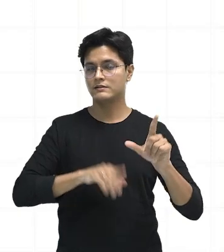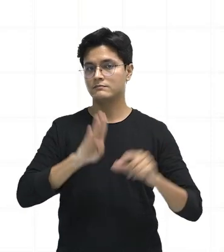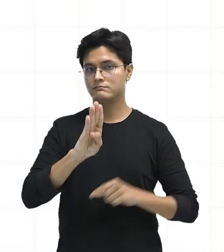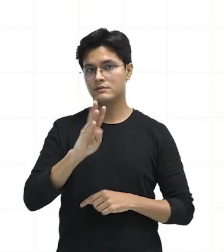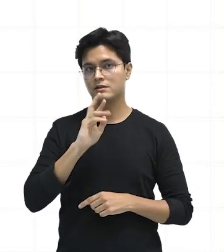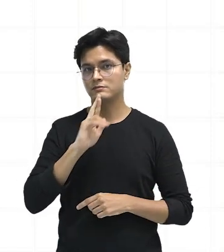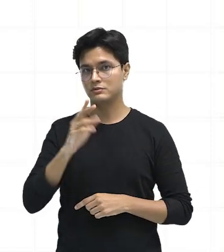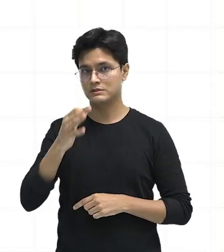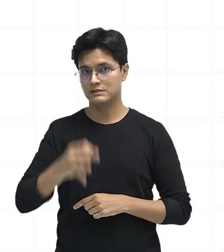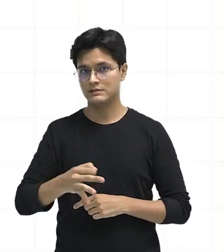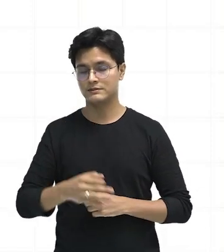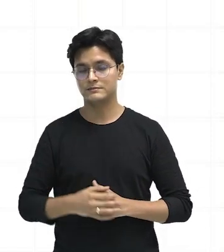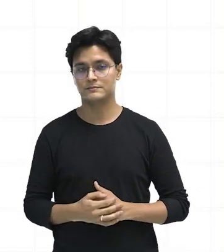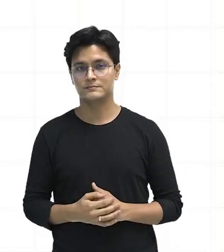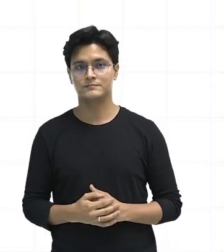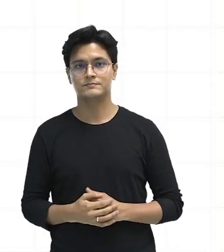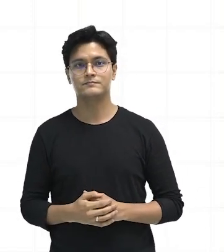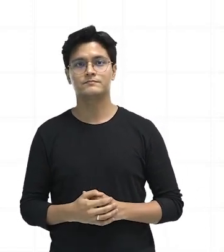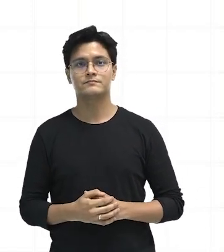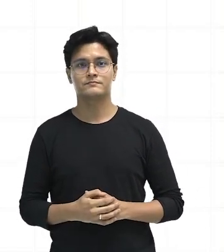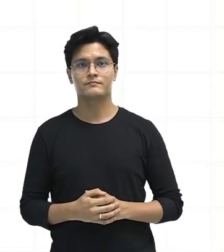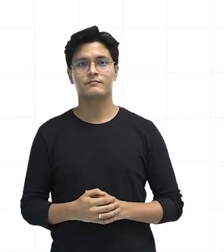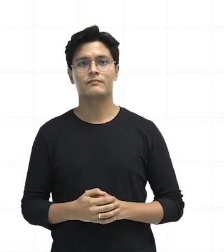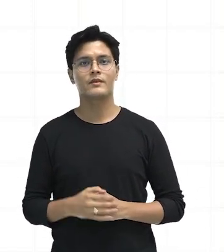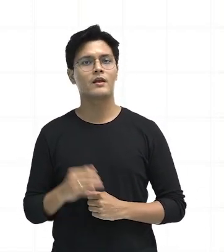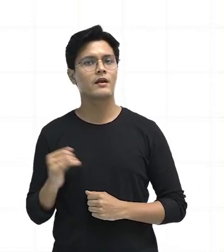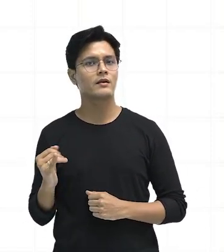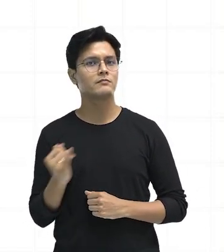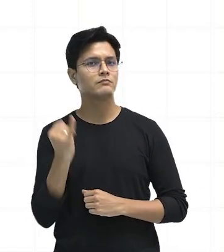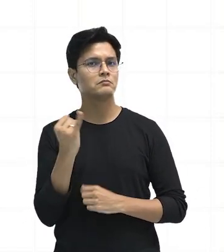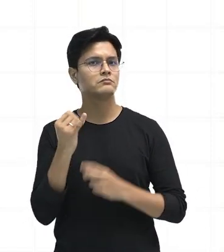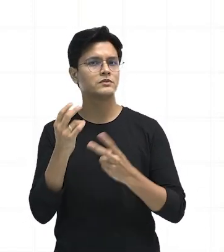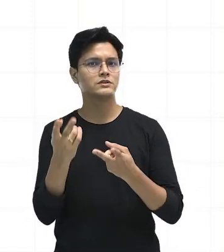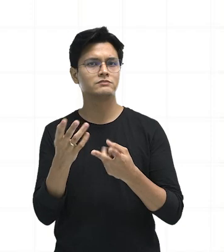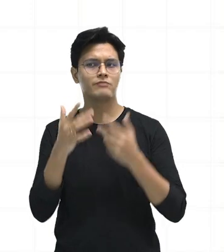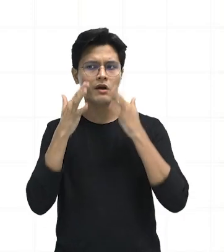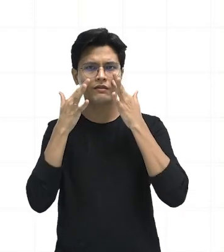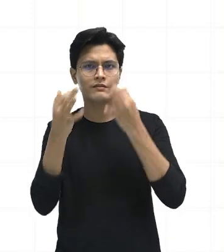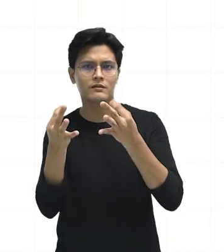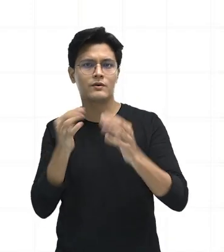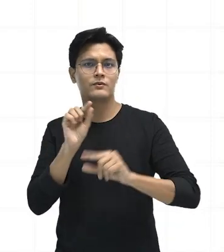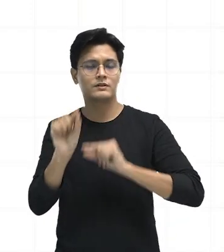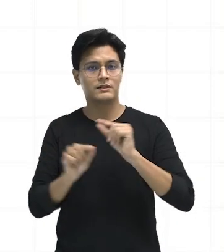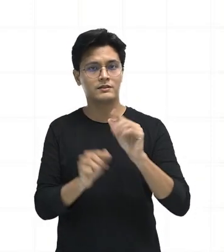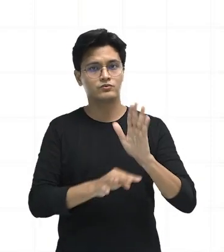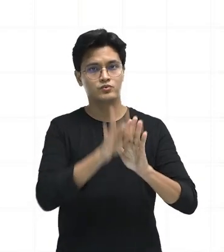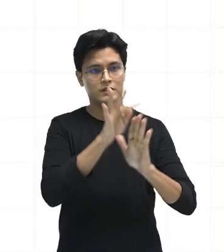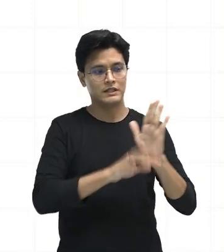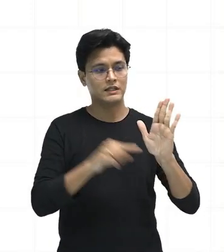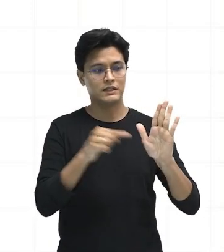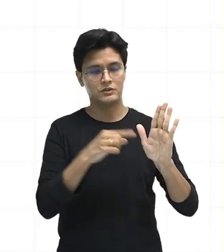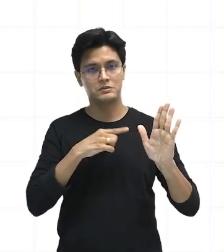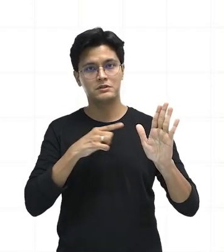resposta, tá? Então, olha lá. É importante você perceber aqui o texto da questão. Por quê?